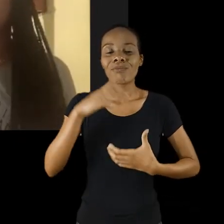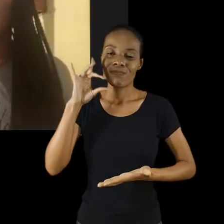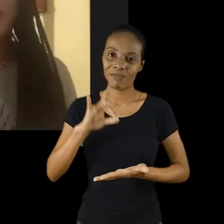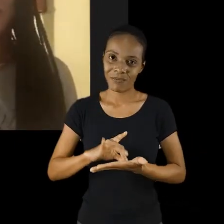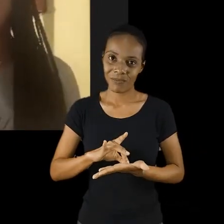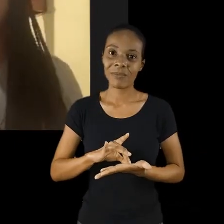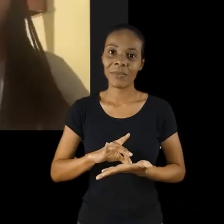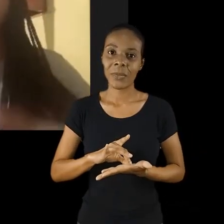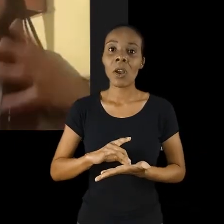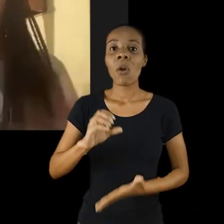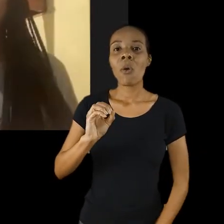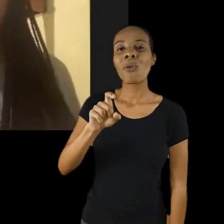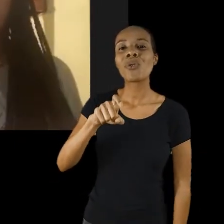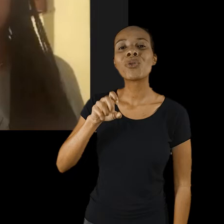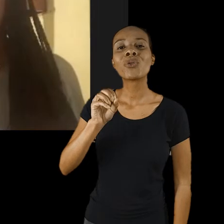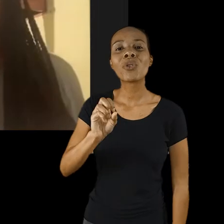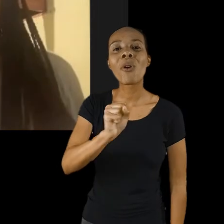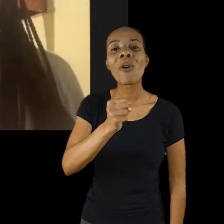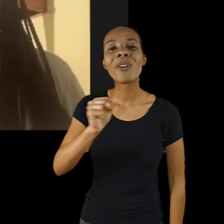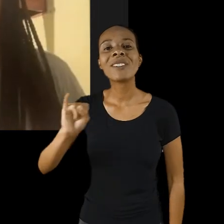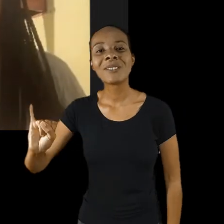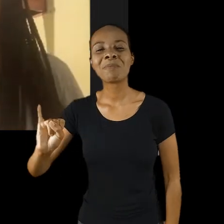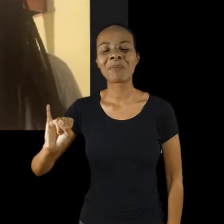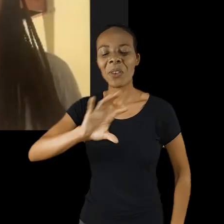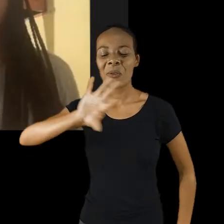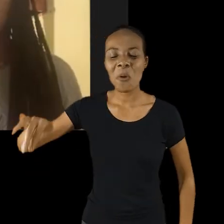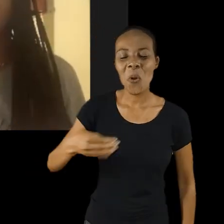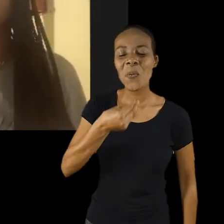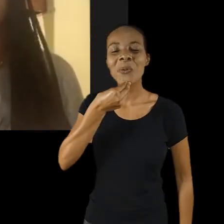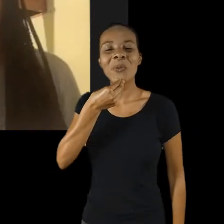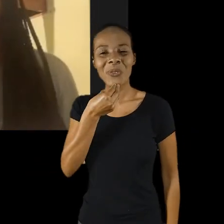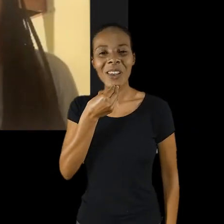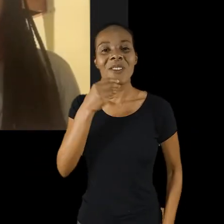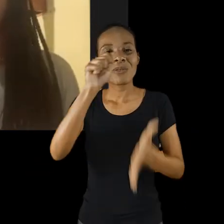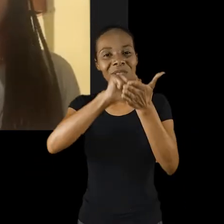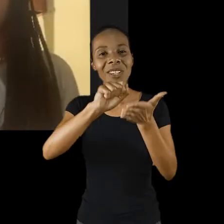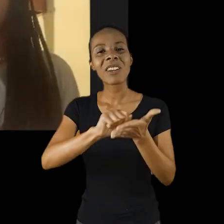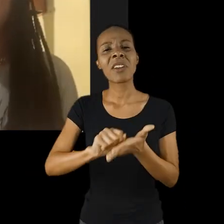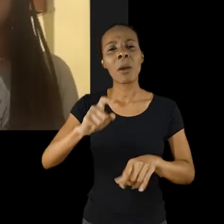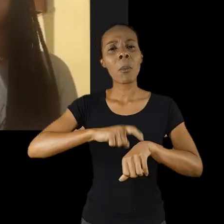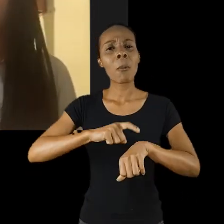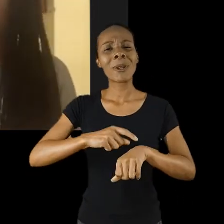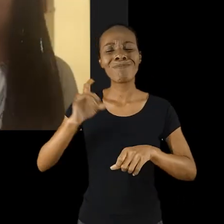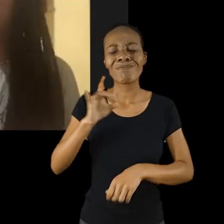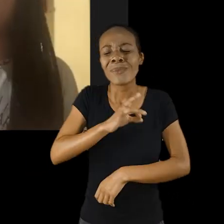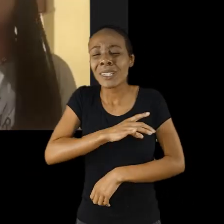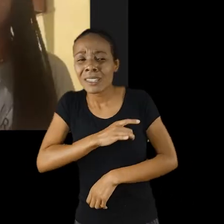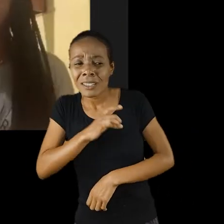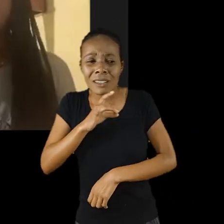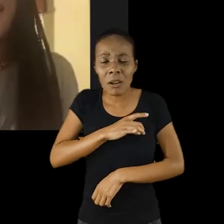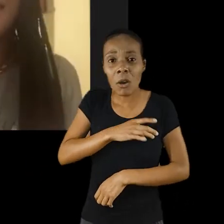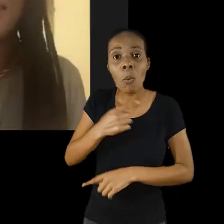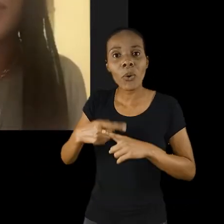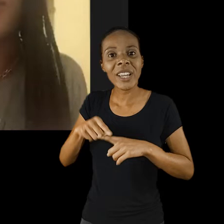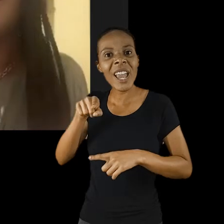que Oxóssi me deu essa oportunidade de conseguir escrever quando eu estou com medo. Porque Oxóssi é caçador e de